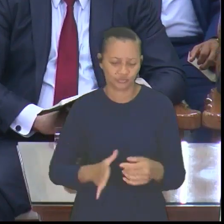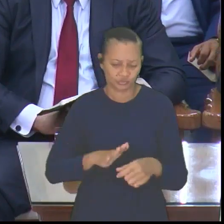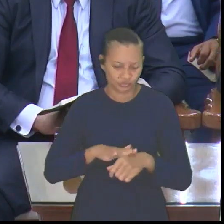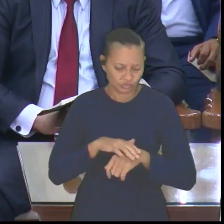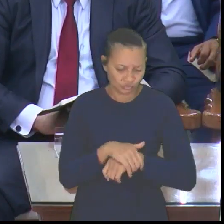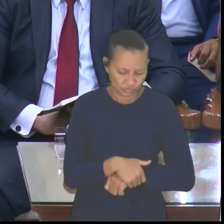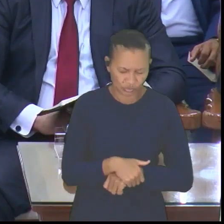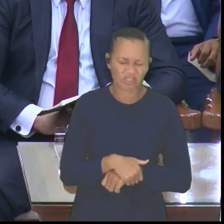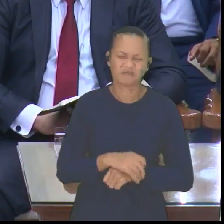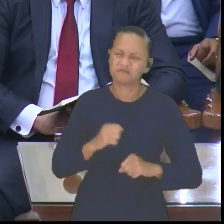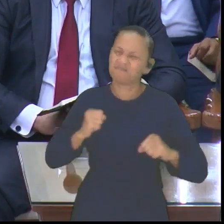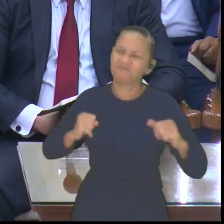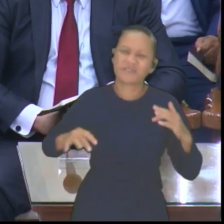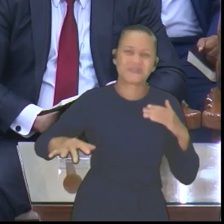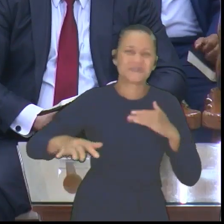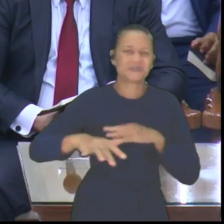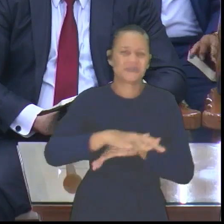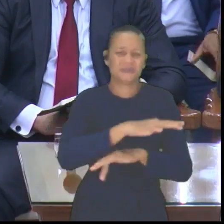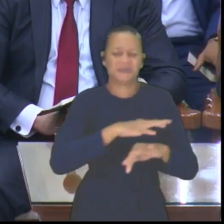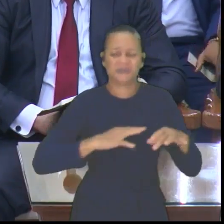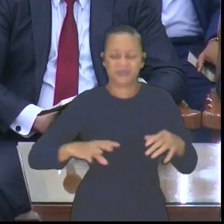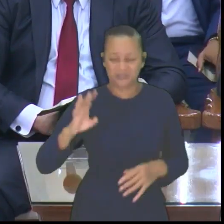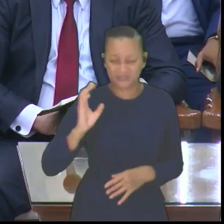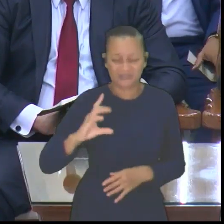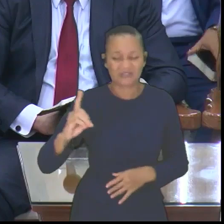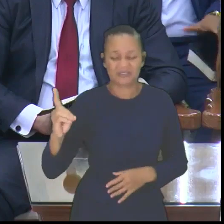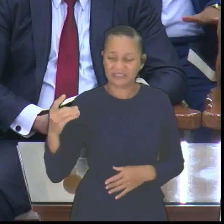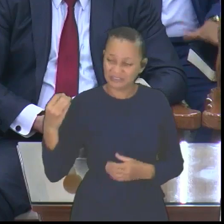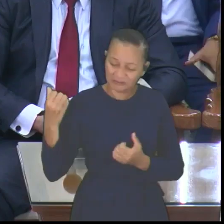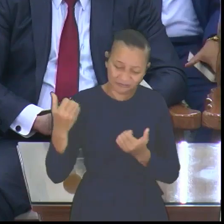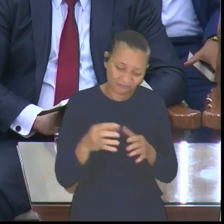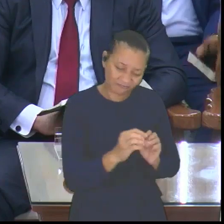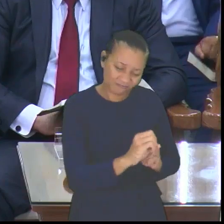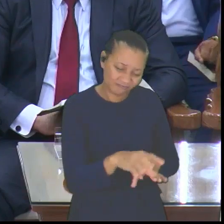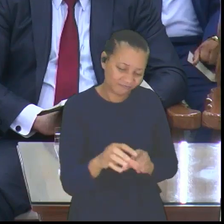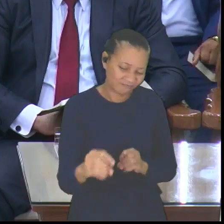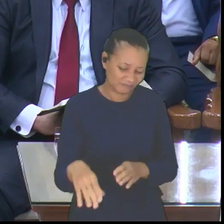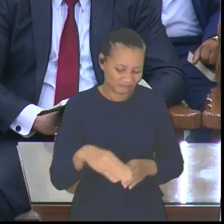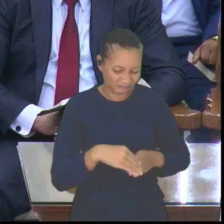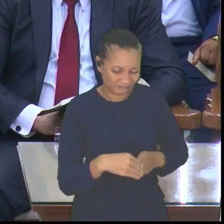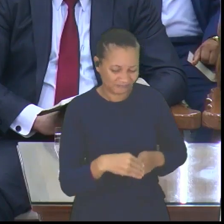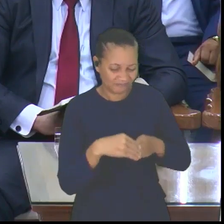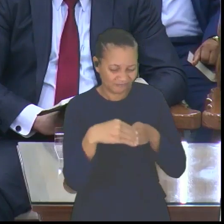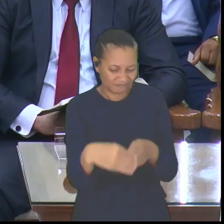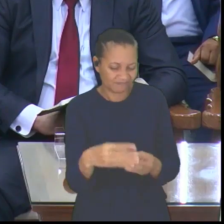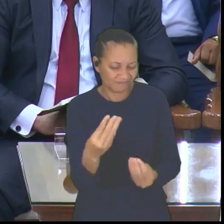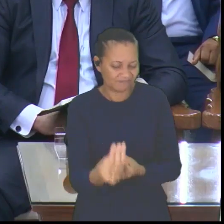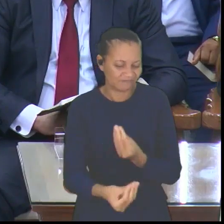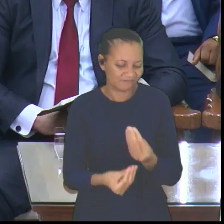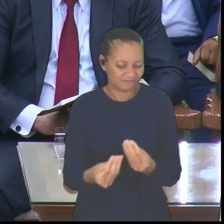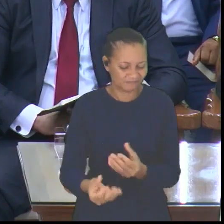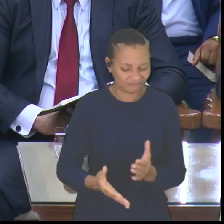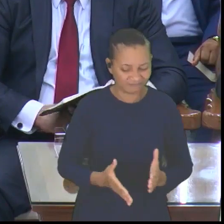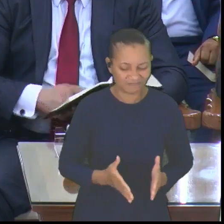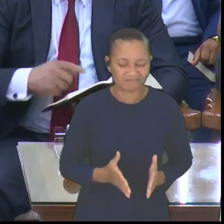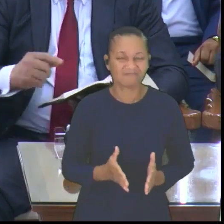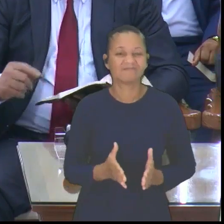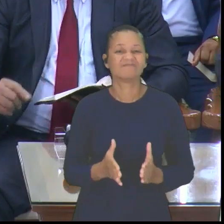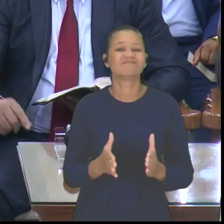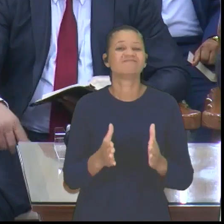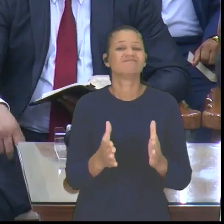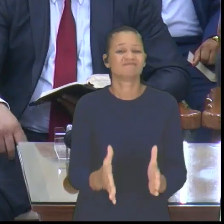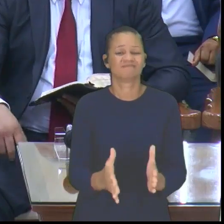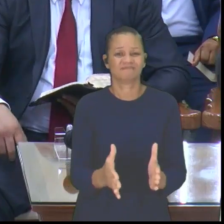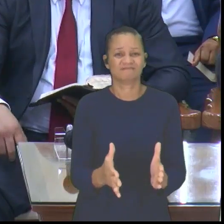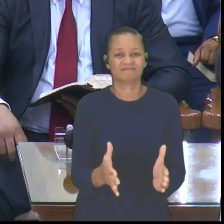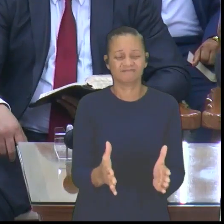Deus. E Deus vai te dar a guia de como você vai caminhar para romper as